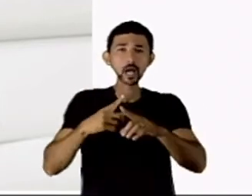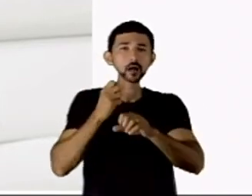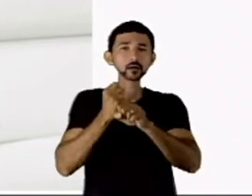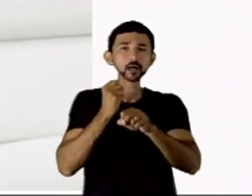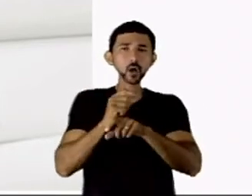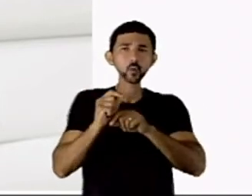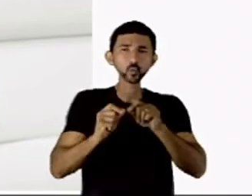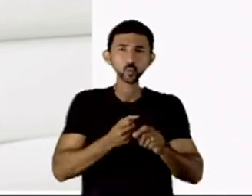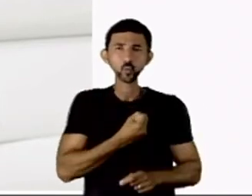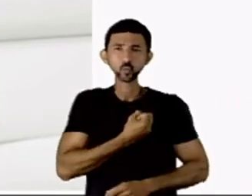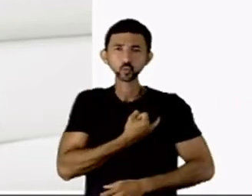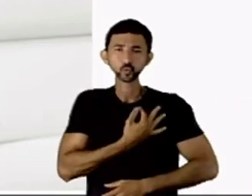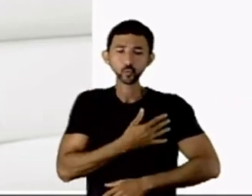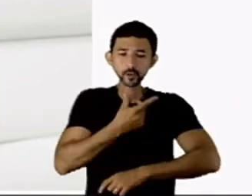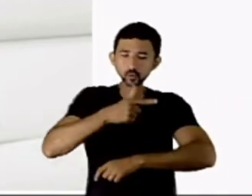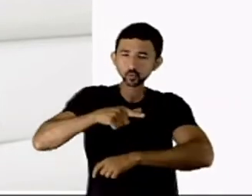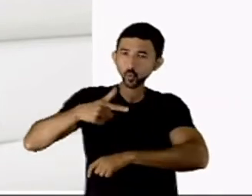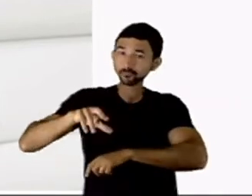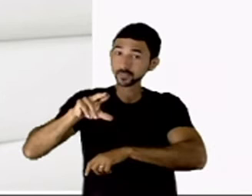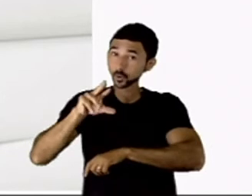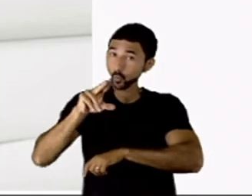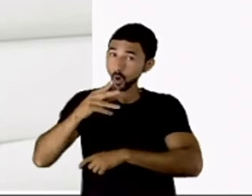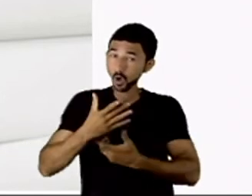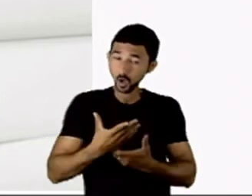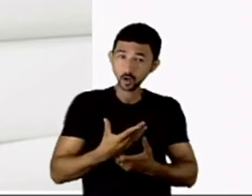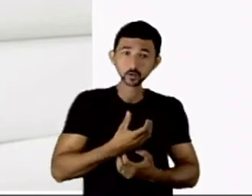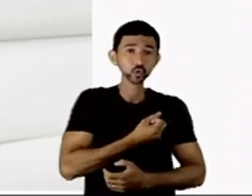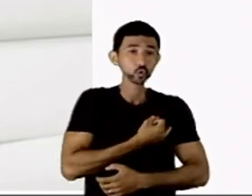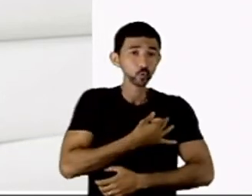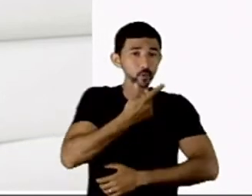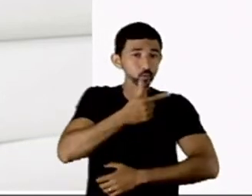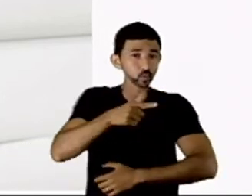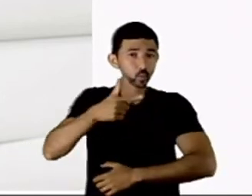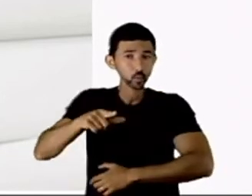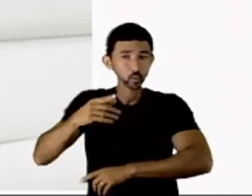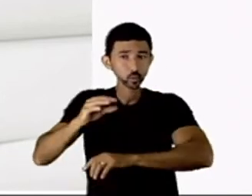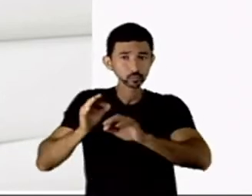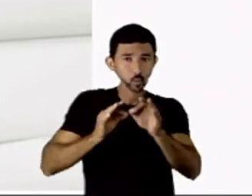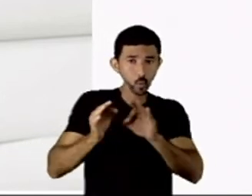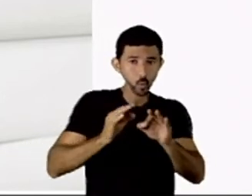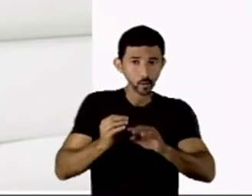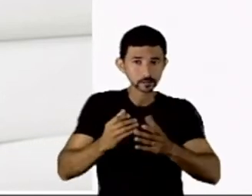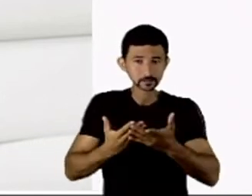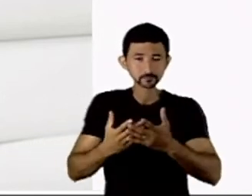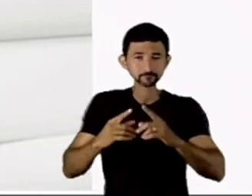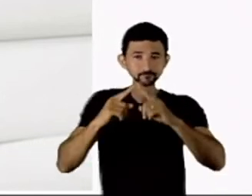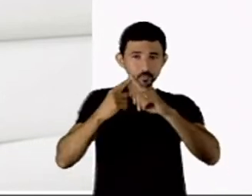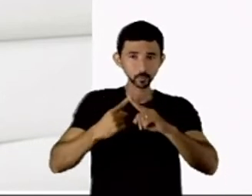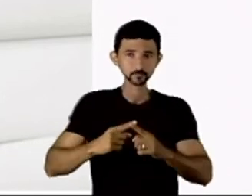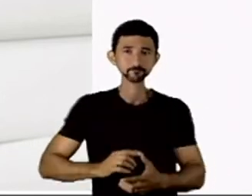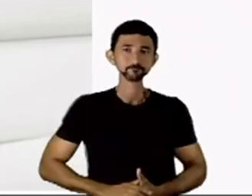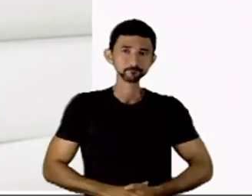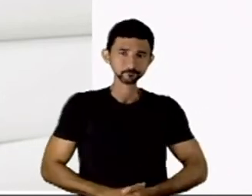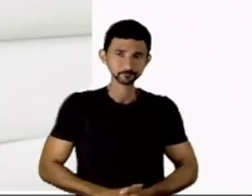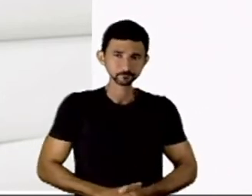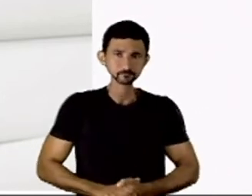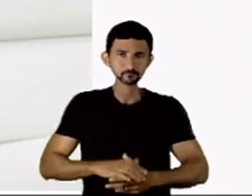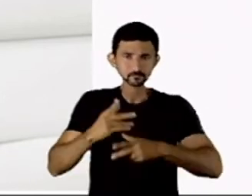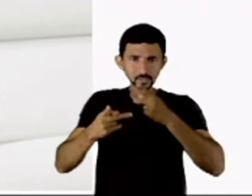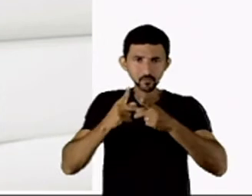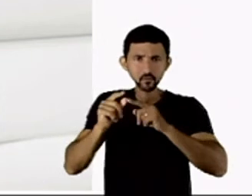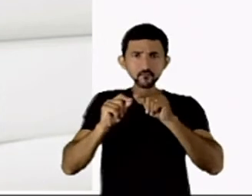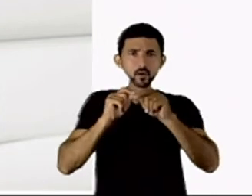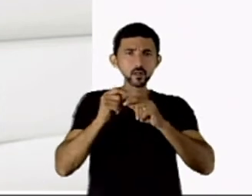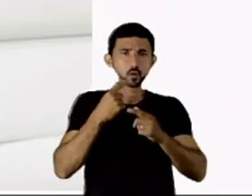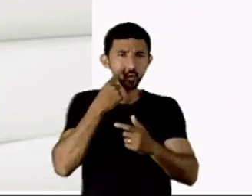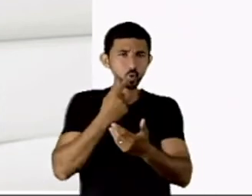operações de números iguais, números repetidos que se multiplicam entre si. Eu vou falar para vocês